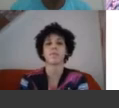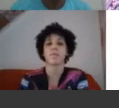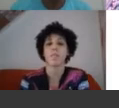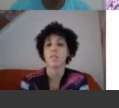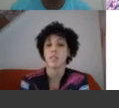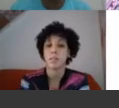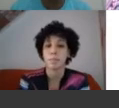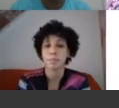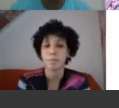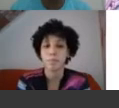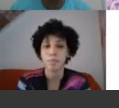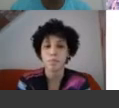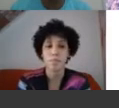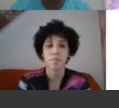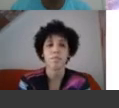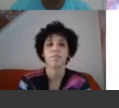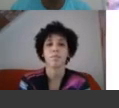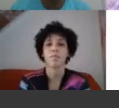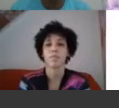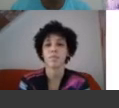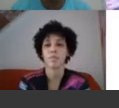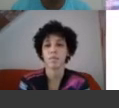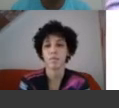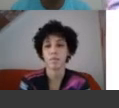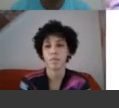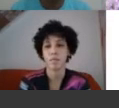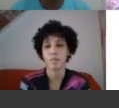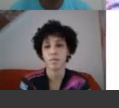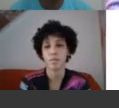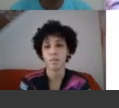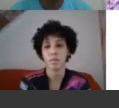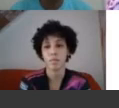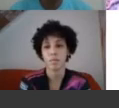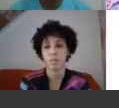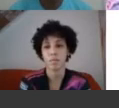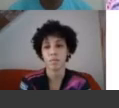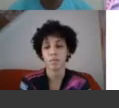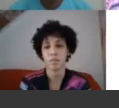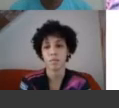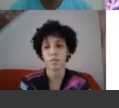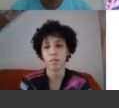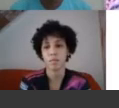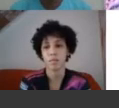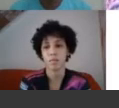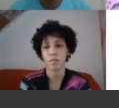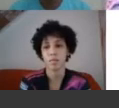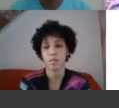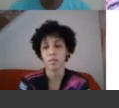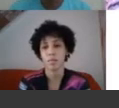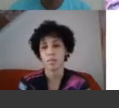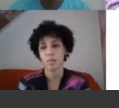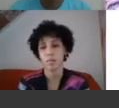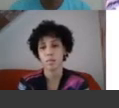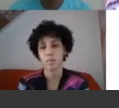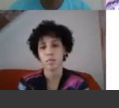esse projeto ele tem uma riqueza muito grande, apesar de a gente ter feito aí esses 18 meses praticamente,